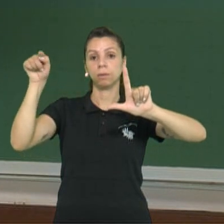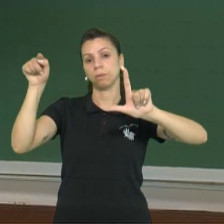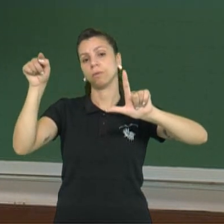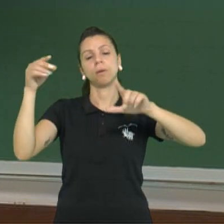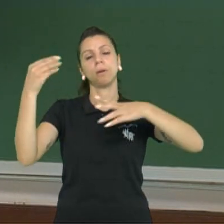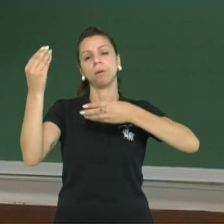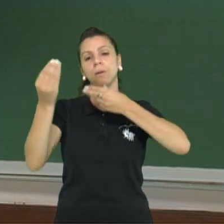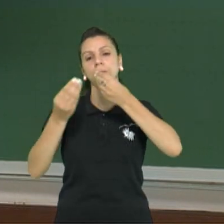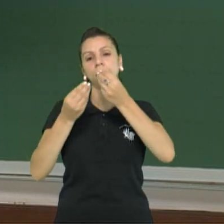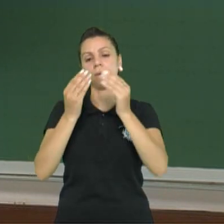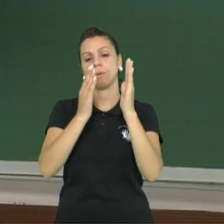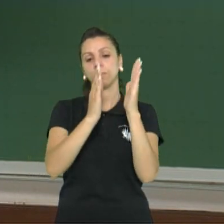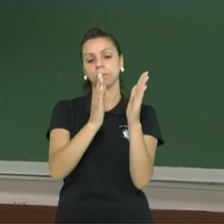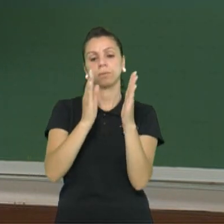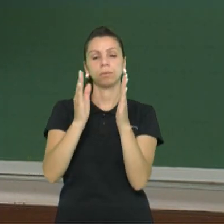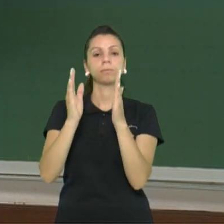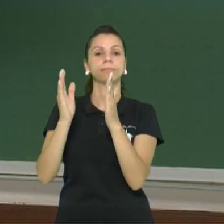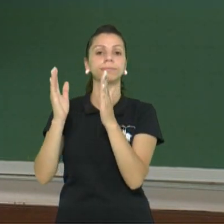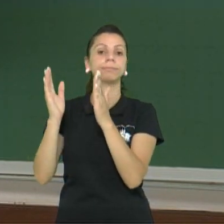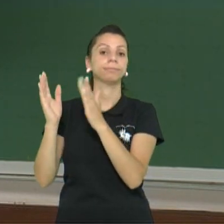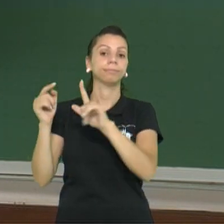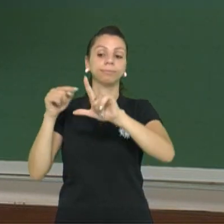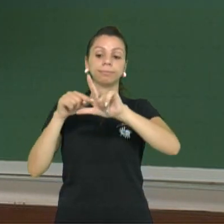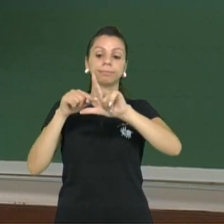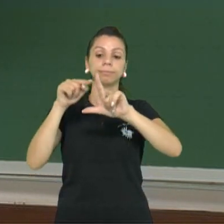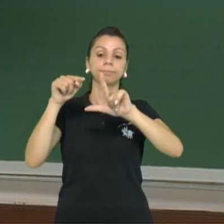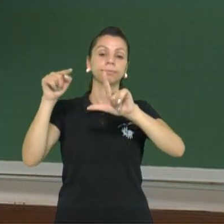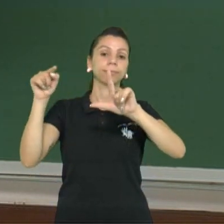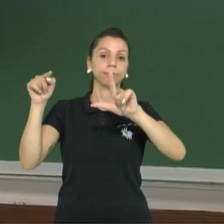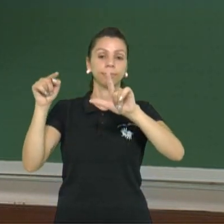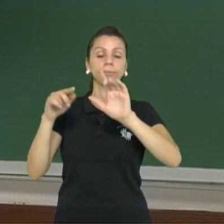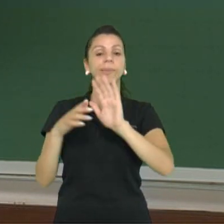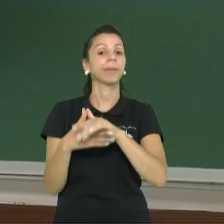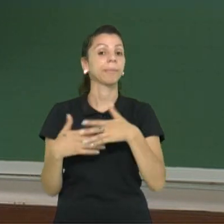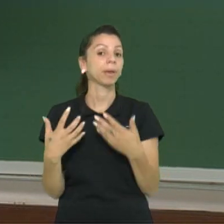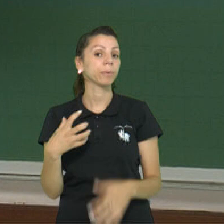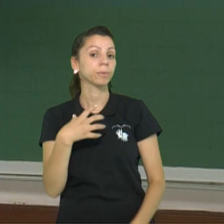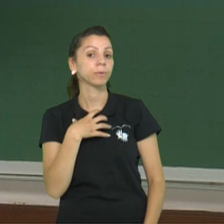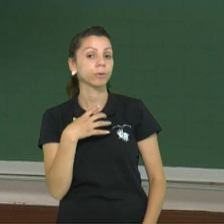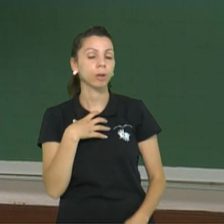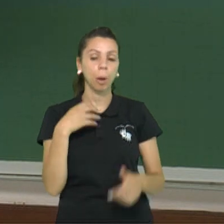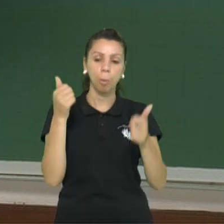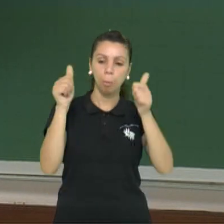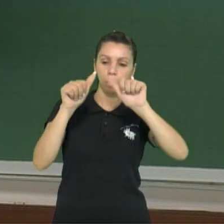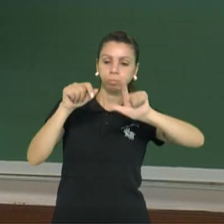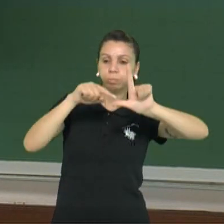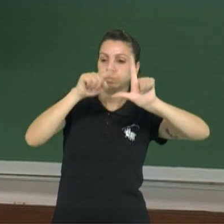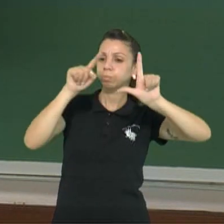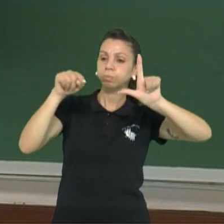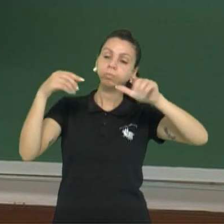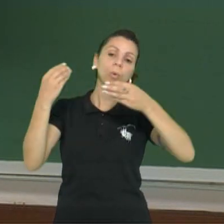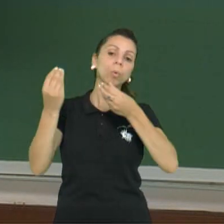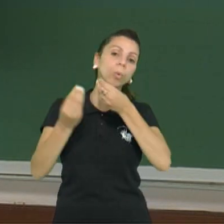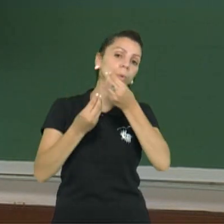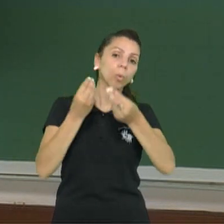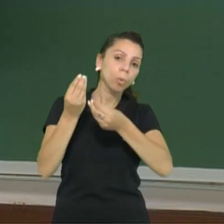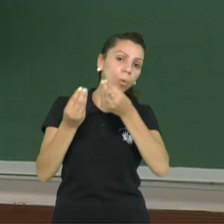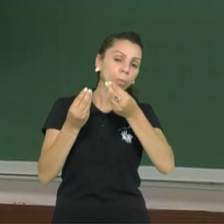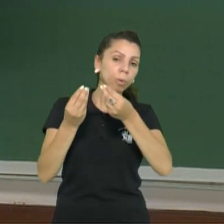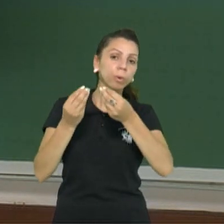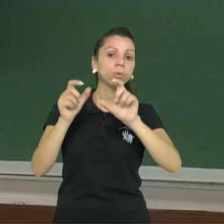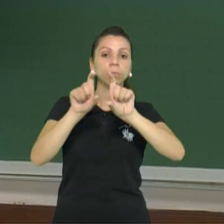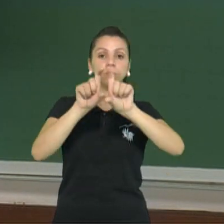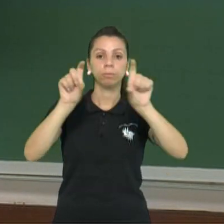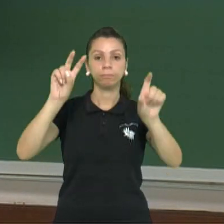as etapas para que eu determine o gráfico e qual o modelo, qual o formato do gráfico de uma função